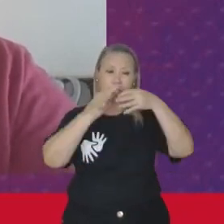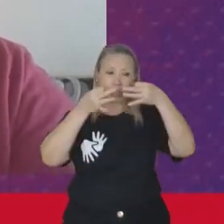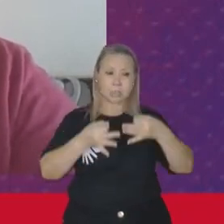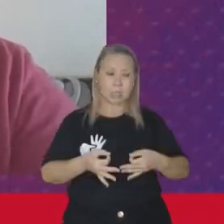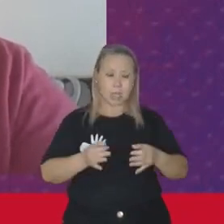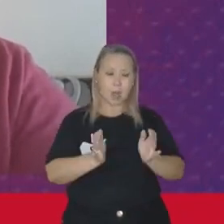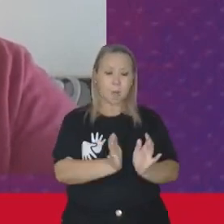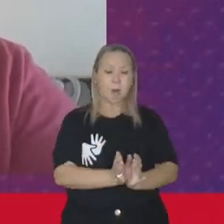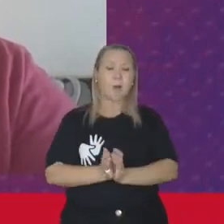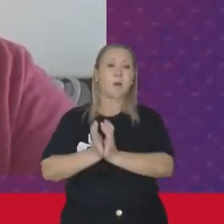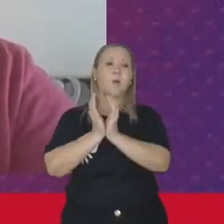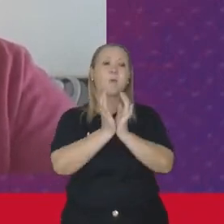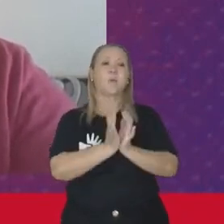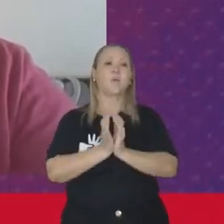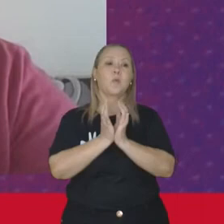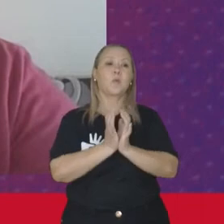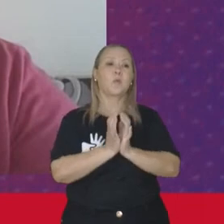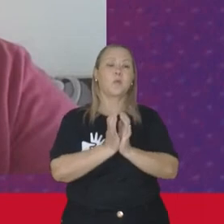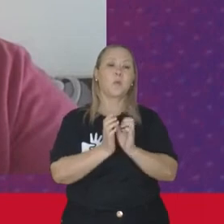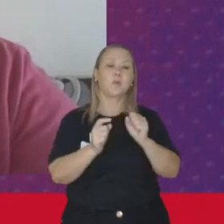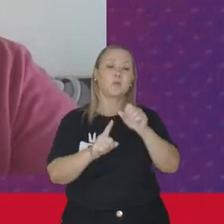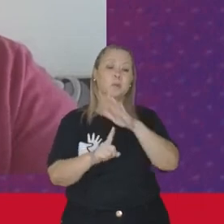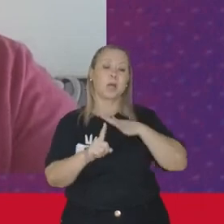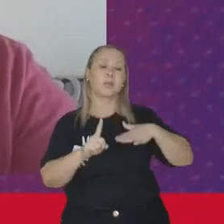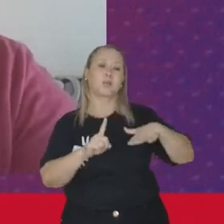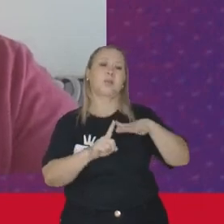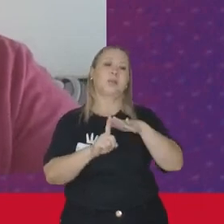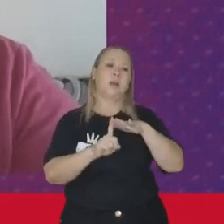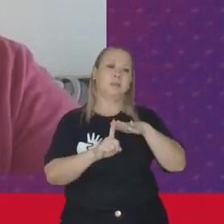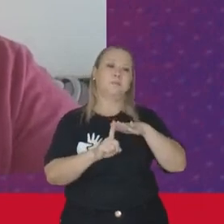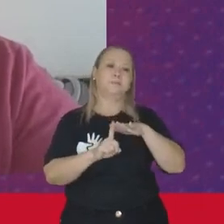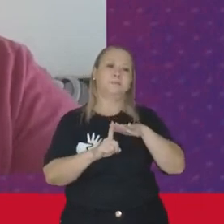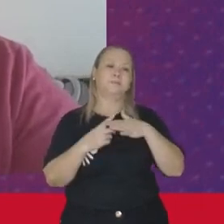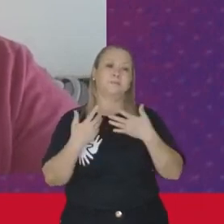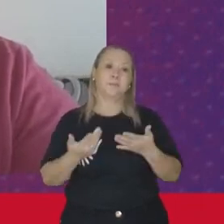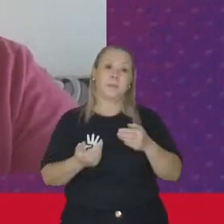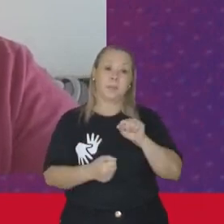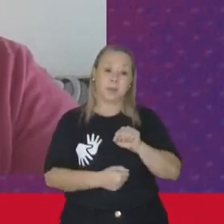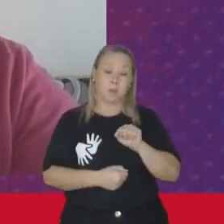conjunto da sociedade, né?